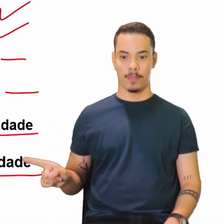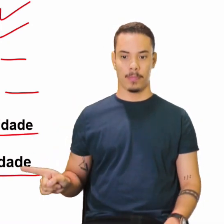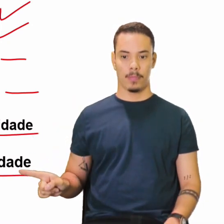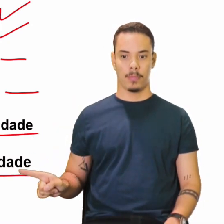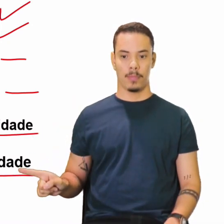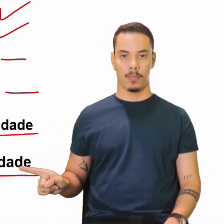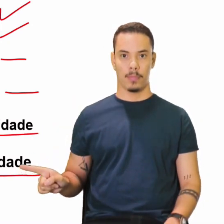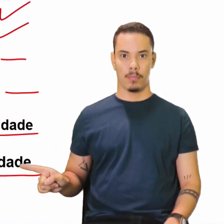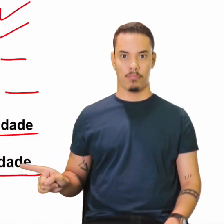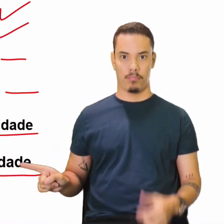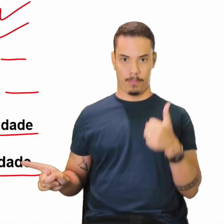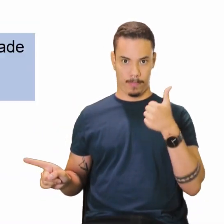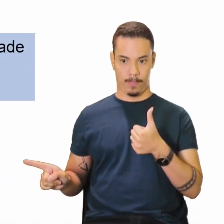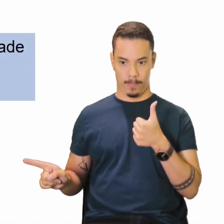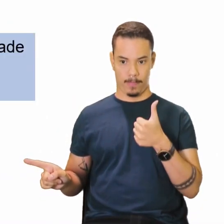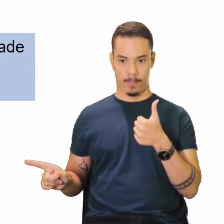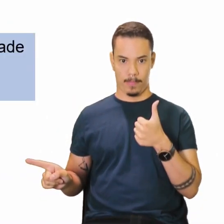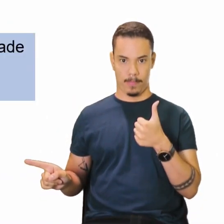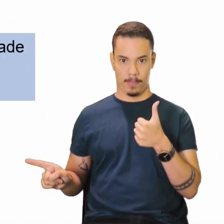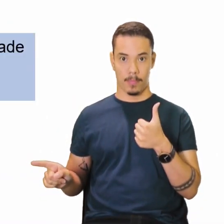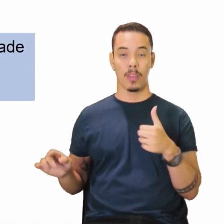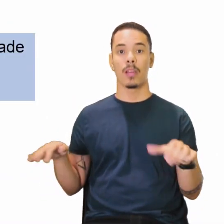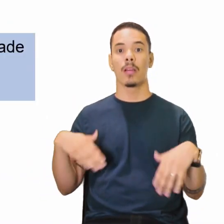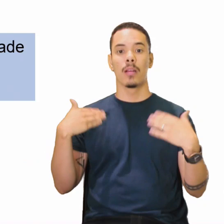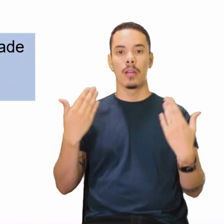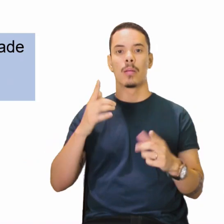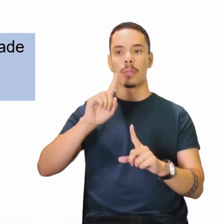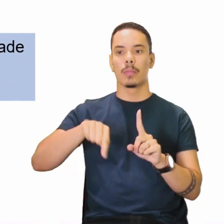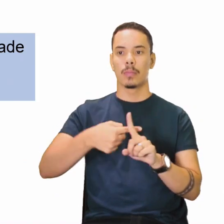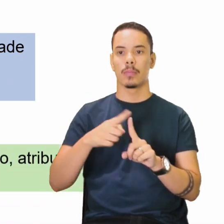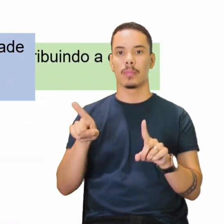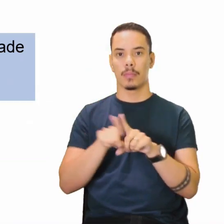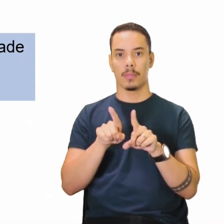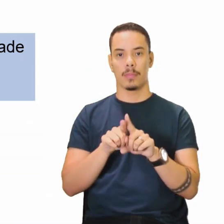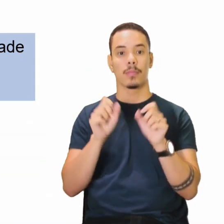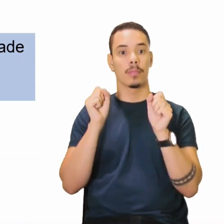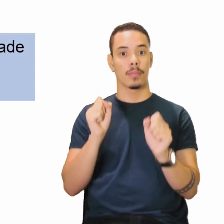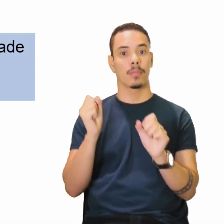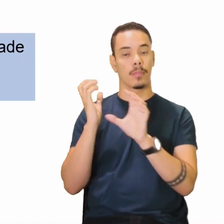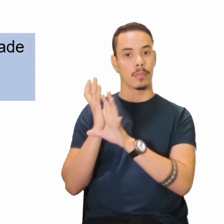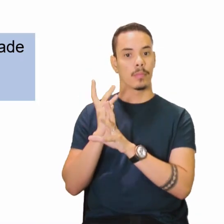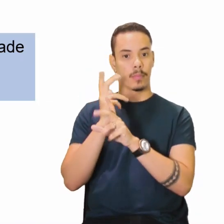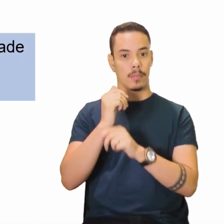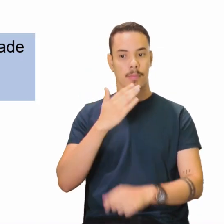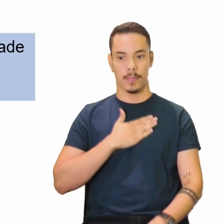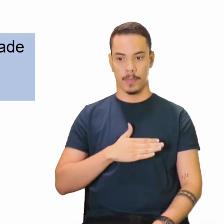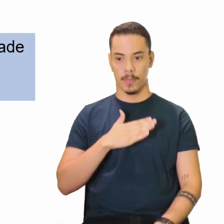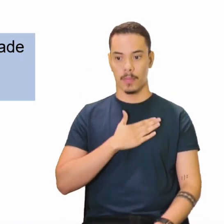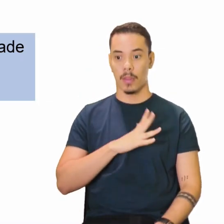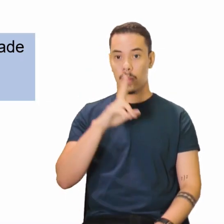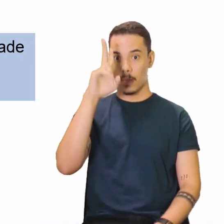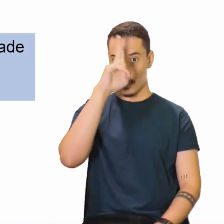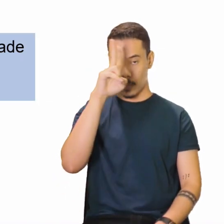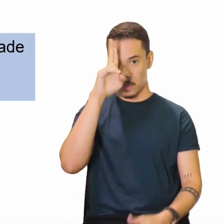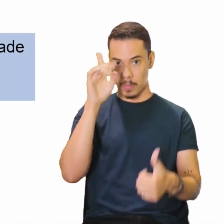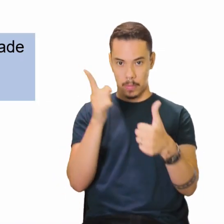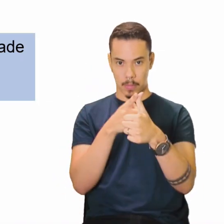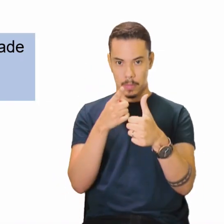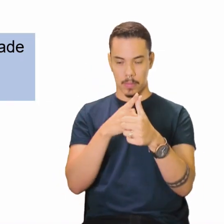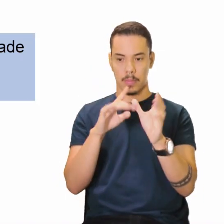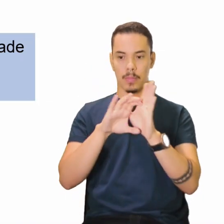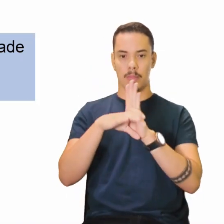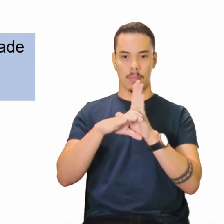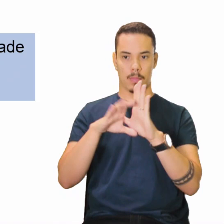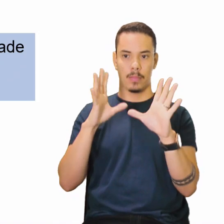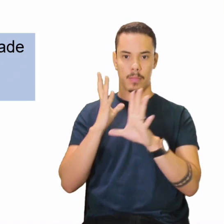de inferioridade, tá certo? Mas nós vamos aqui rever com calma. Lembrando primeiro do conceito,